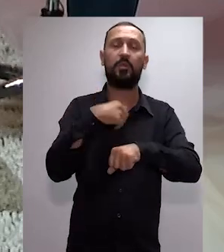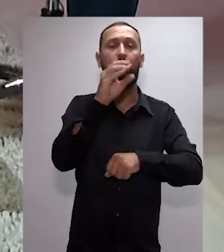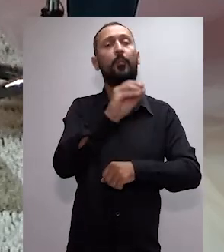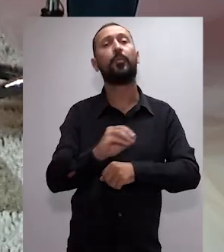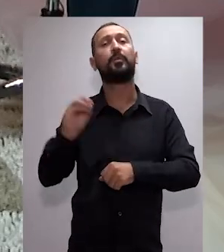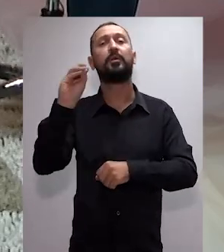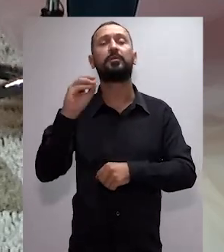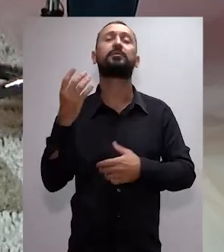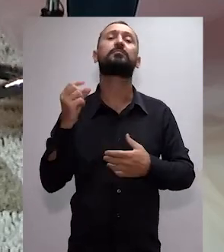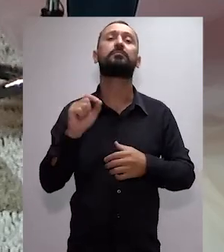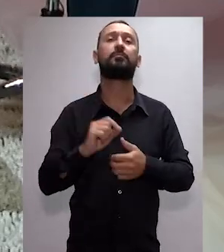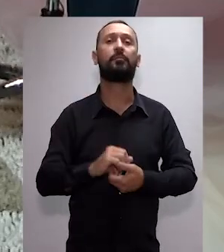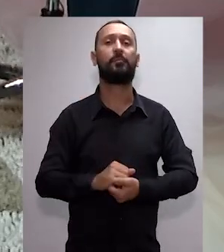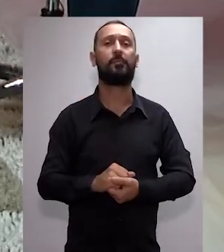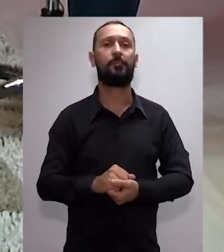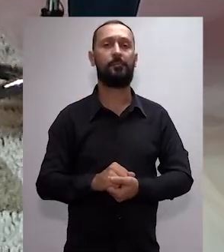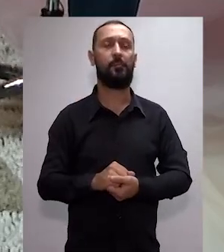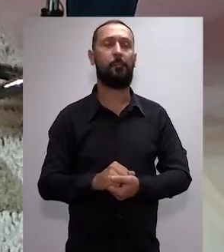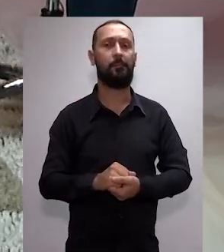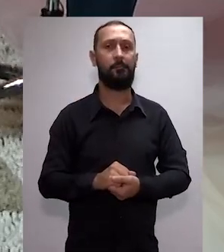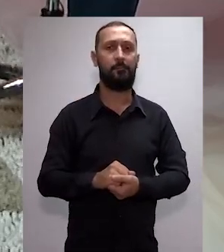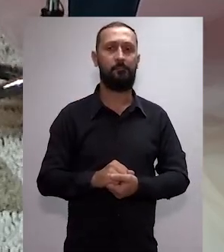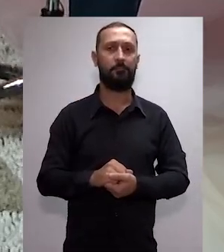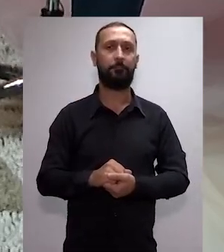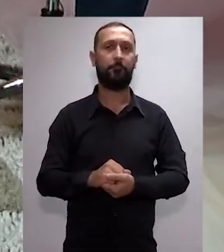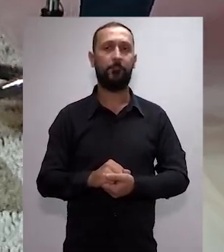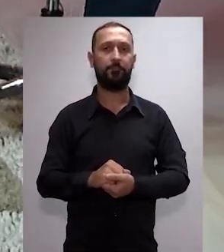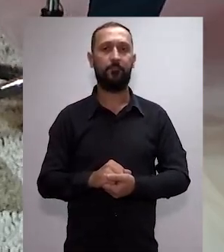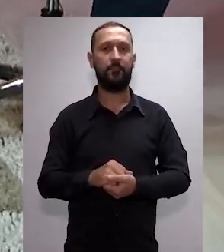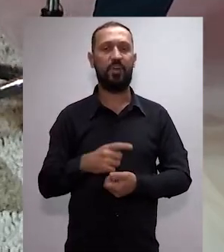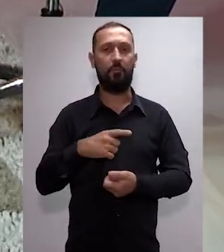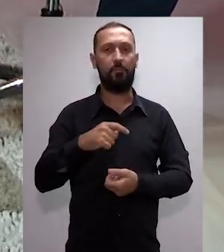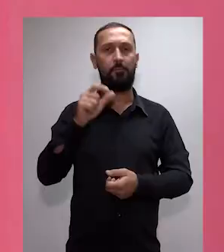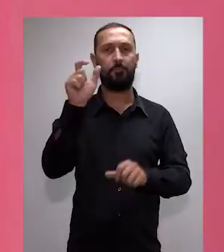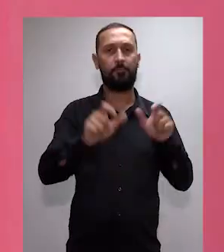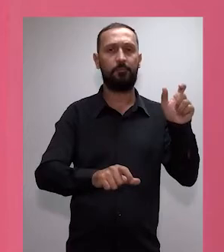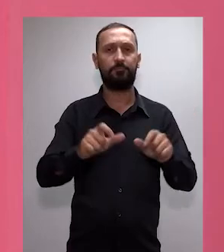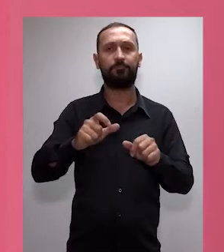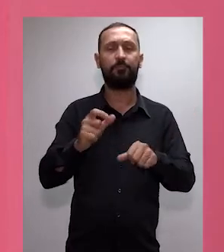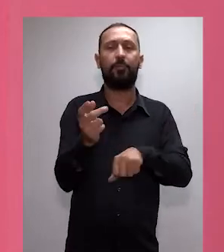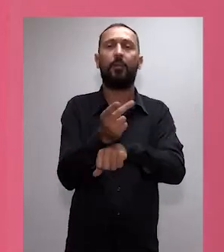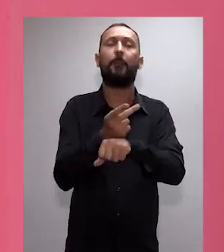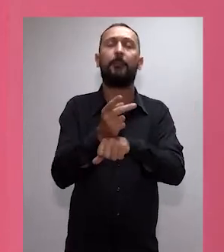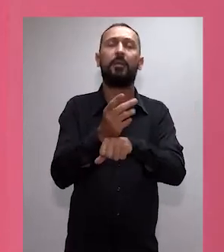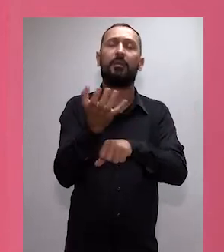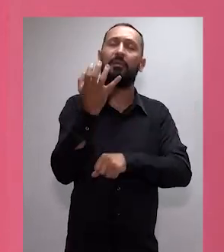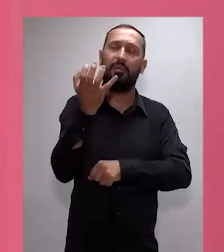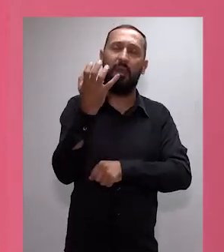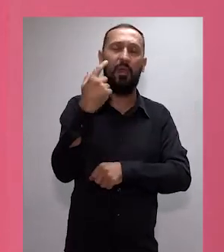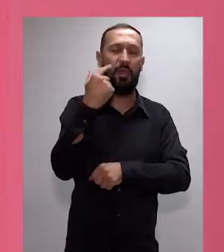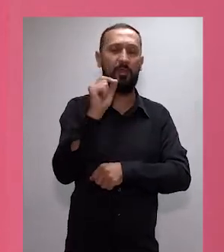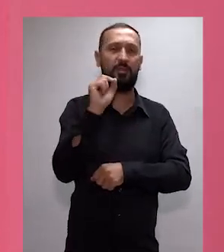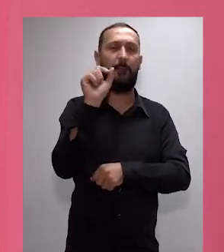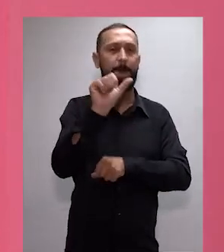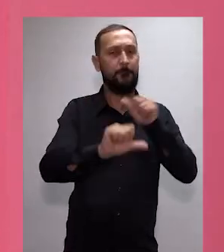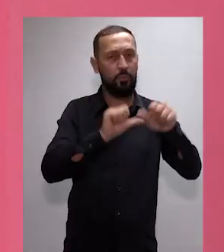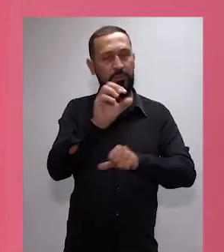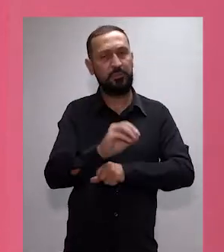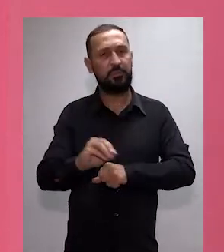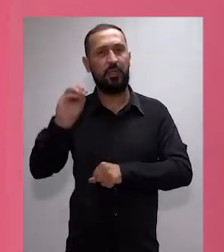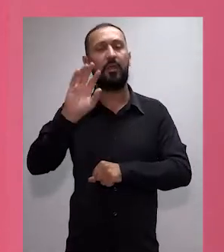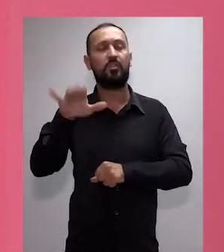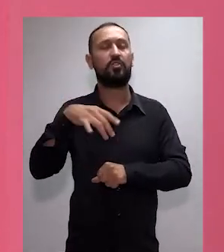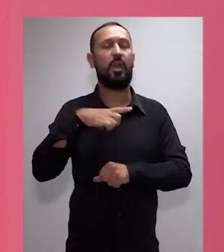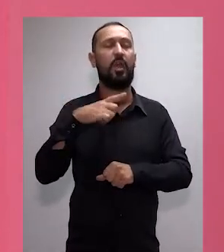mudança de categorias. Ah, sim. Geralmente as pessoas que buscam esse tipo de mudança já